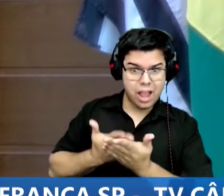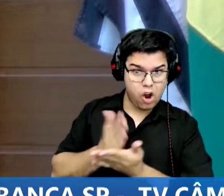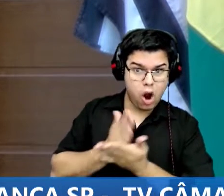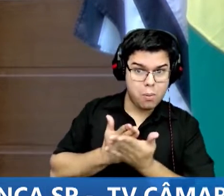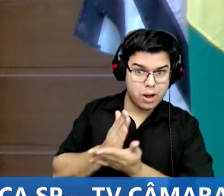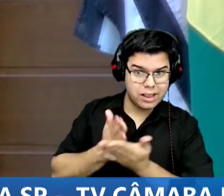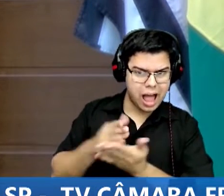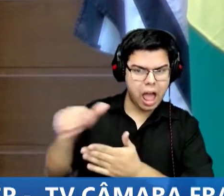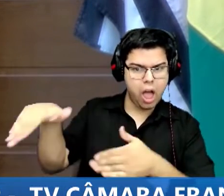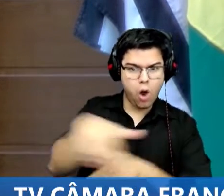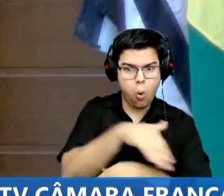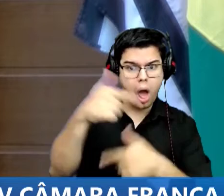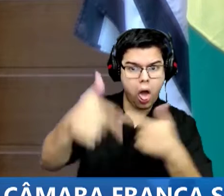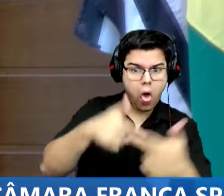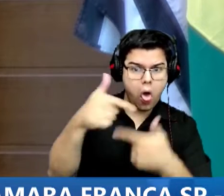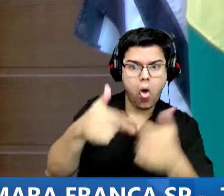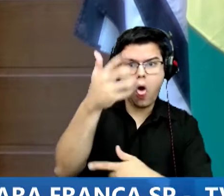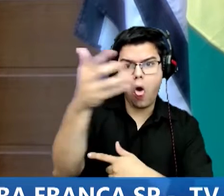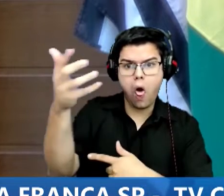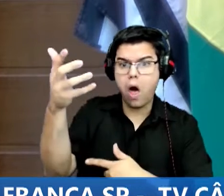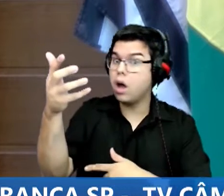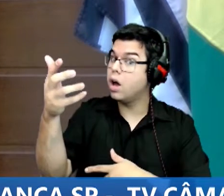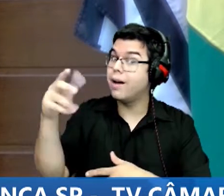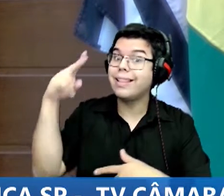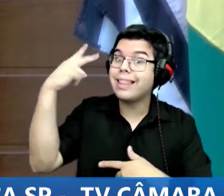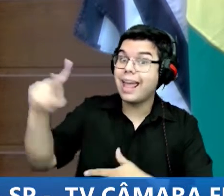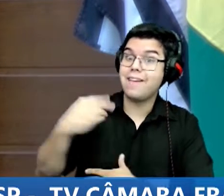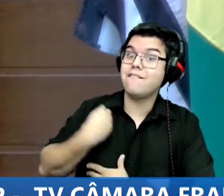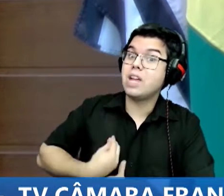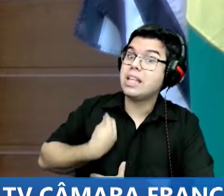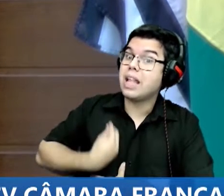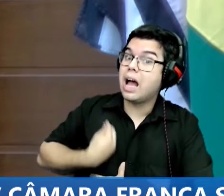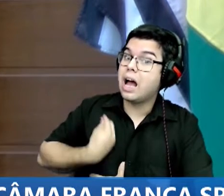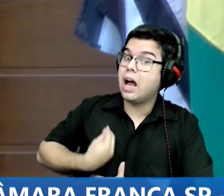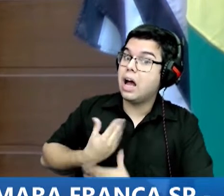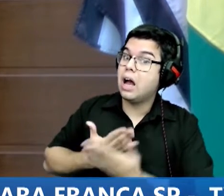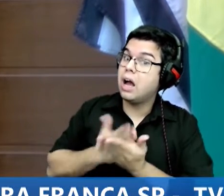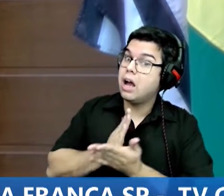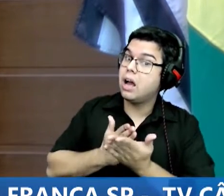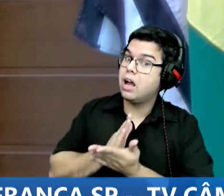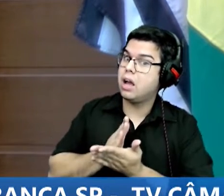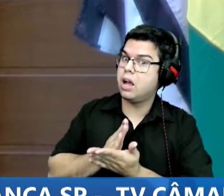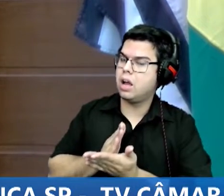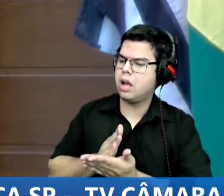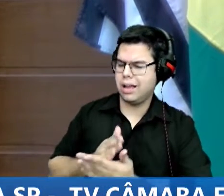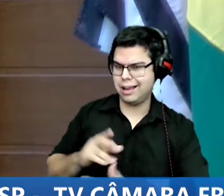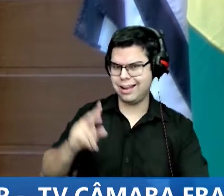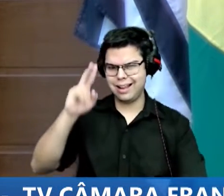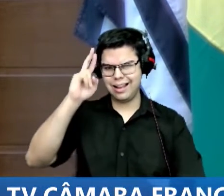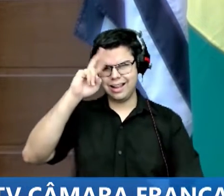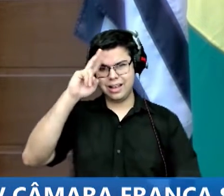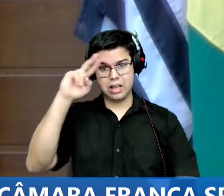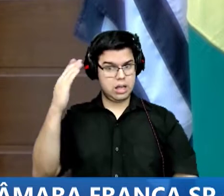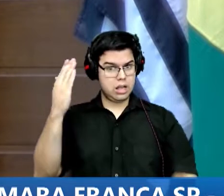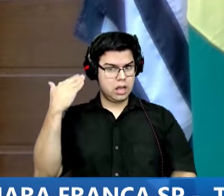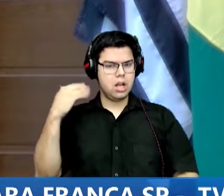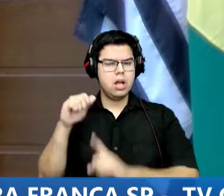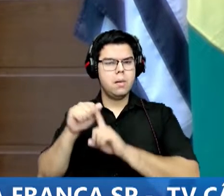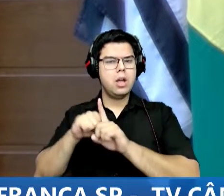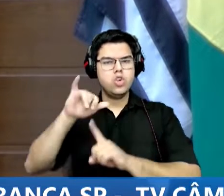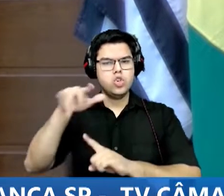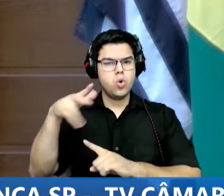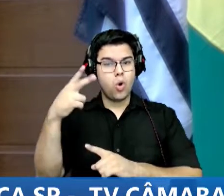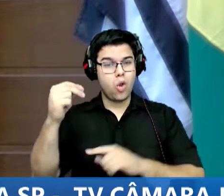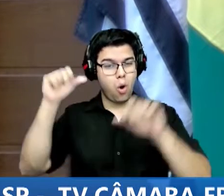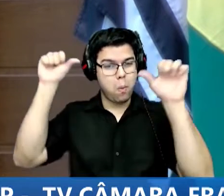é a situação que eles vivem. Foi feito, nos primeiros dias de julho, num dos piores momentos da